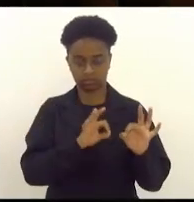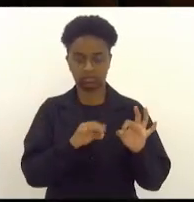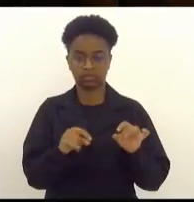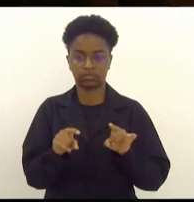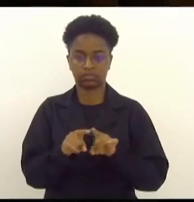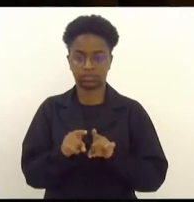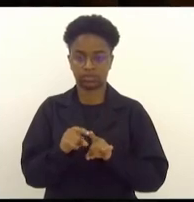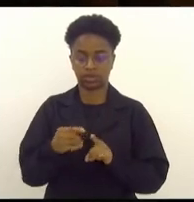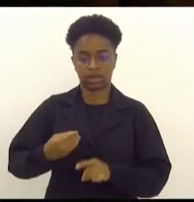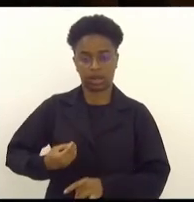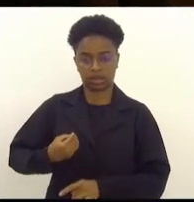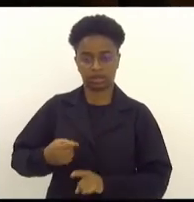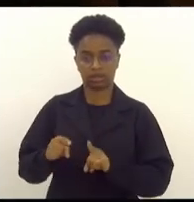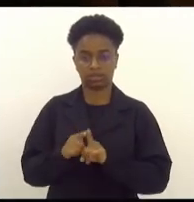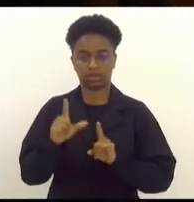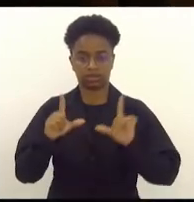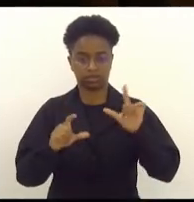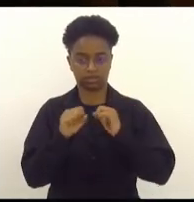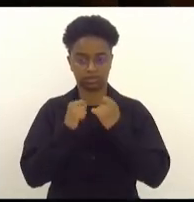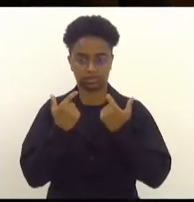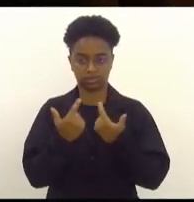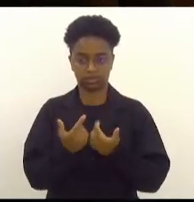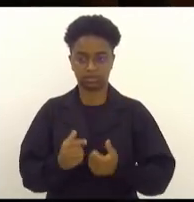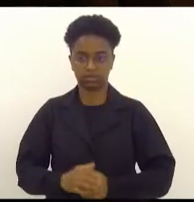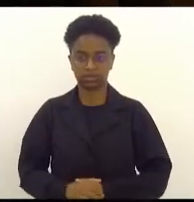pela TV alerj presidente